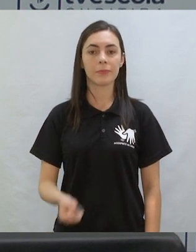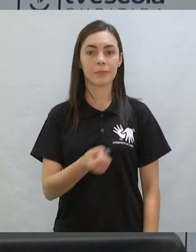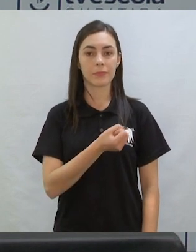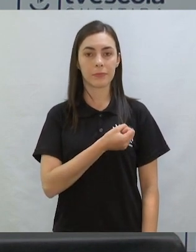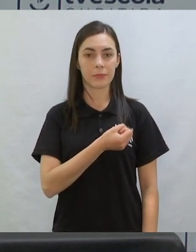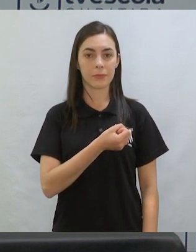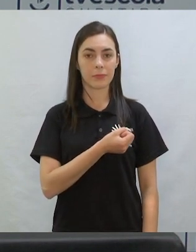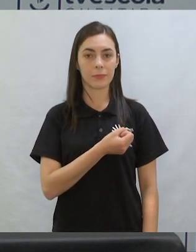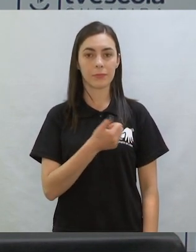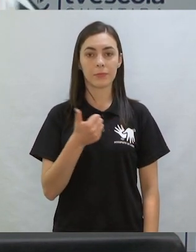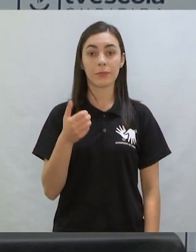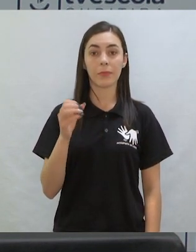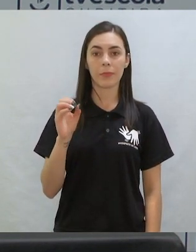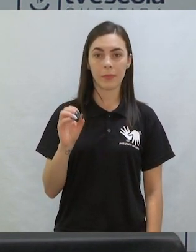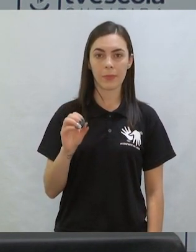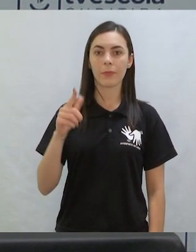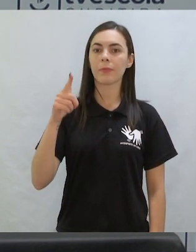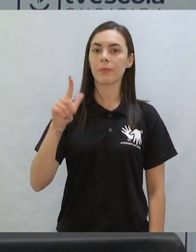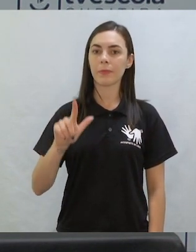De novo do número